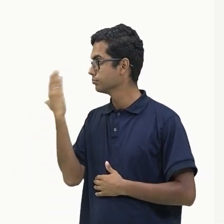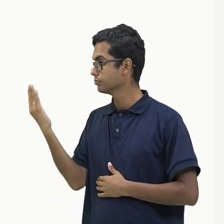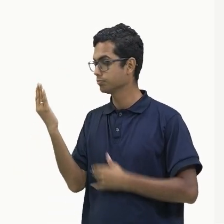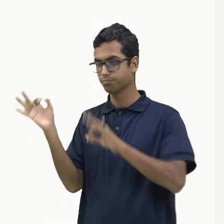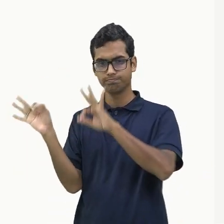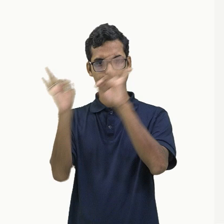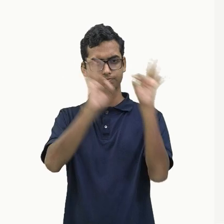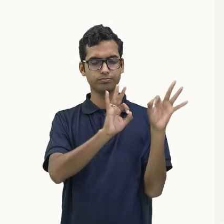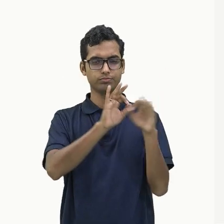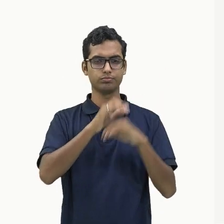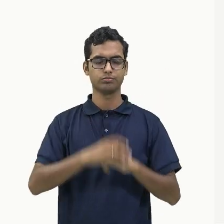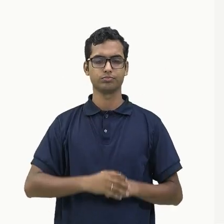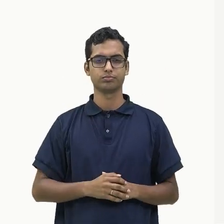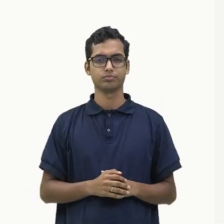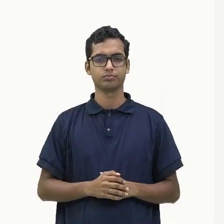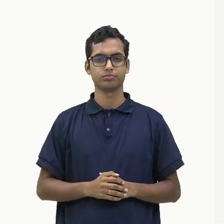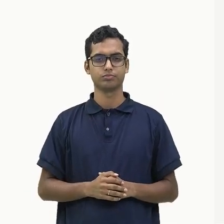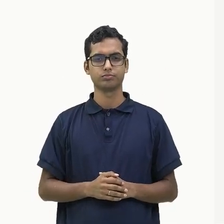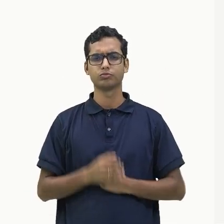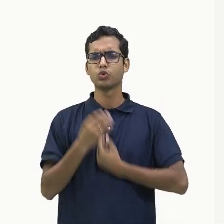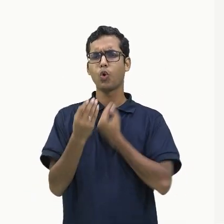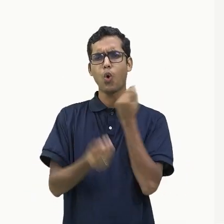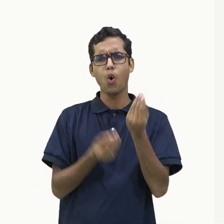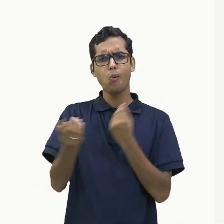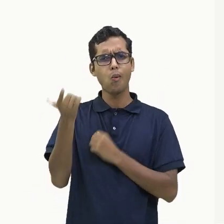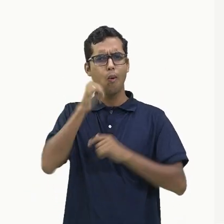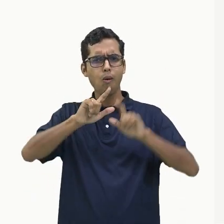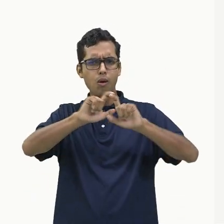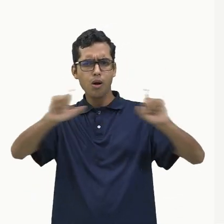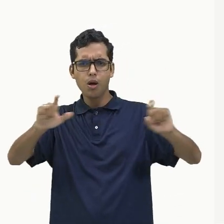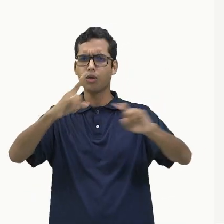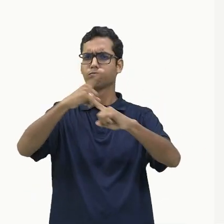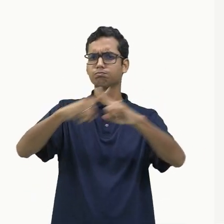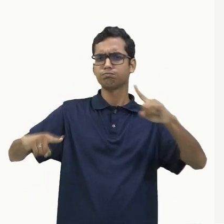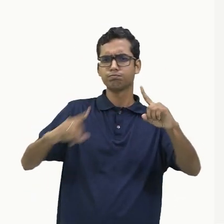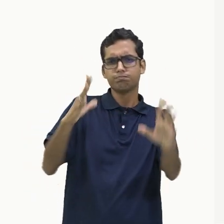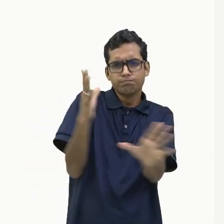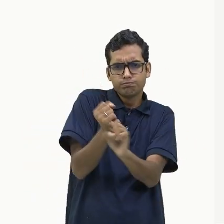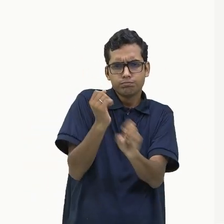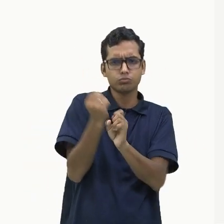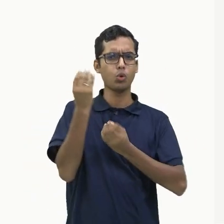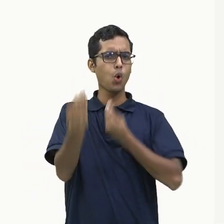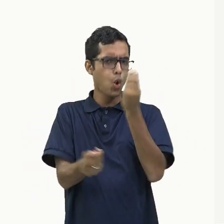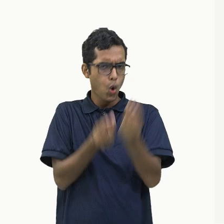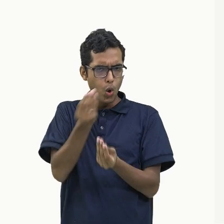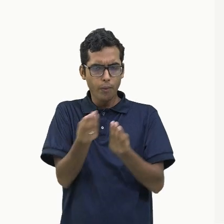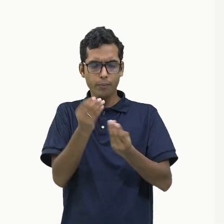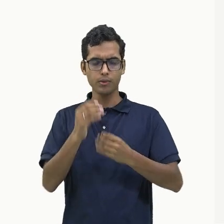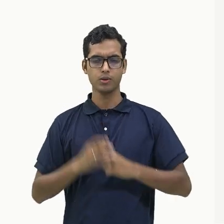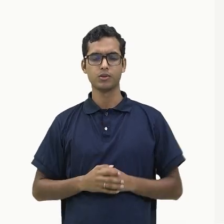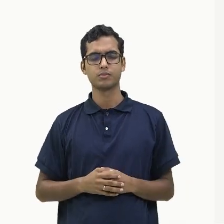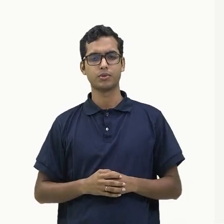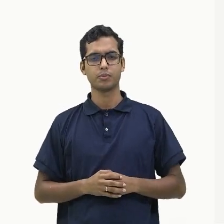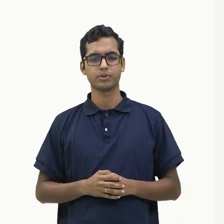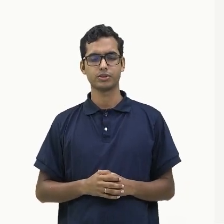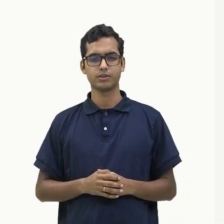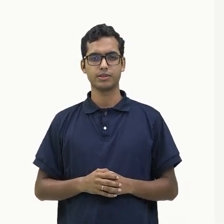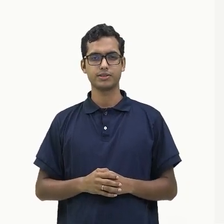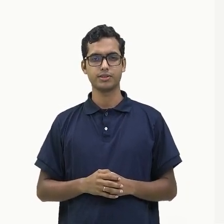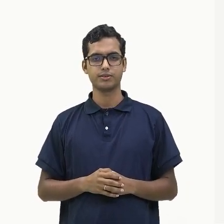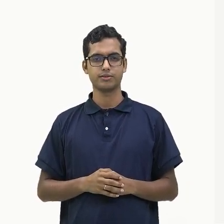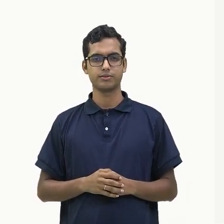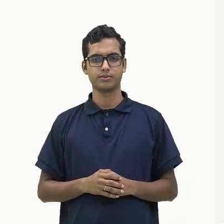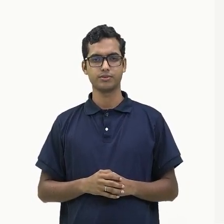Como é que eu faço para resolver uma proporção? Muito simples, nós inclusive já fizemos bastante exercício sobre isso. Vocês